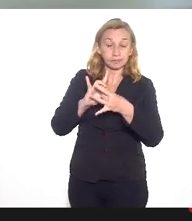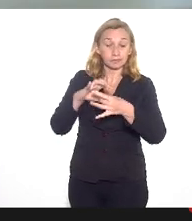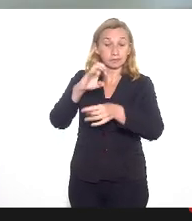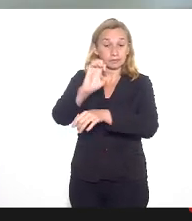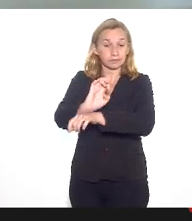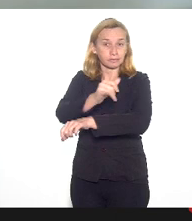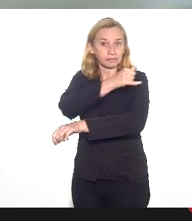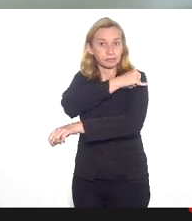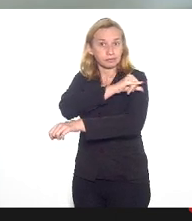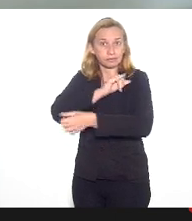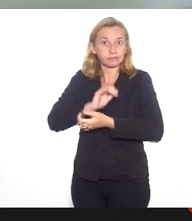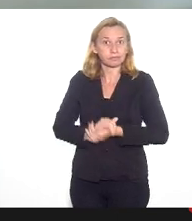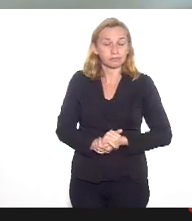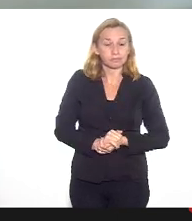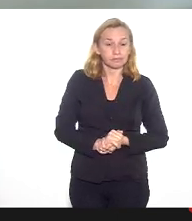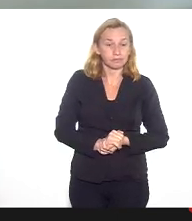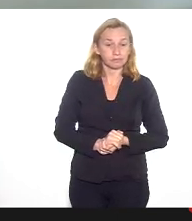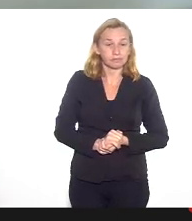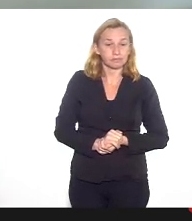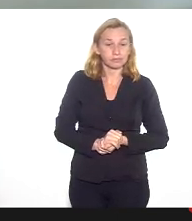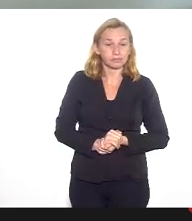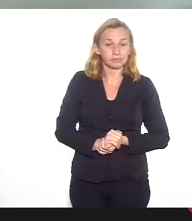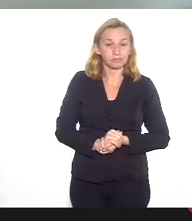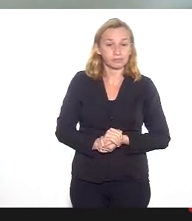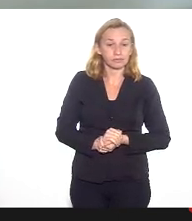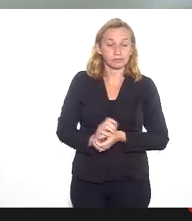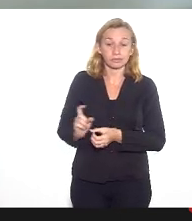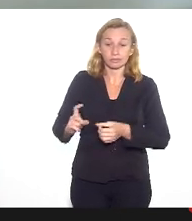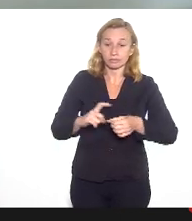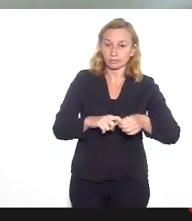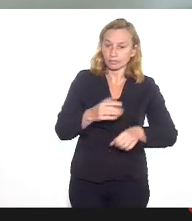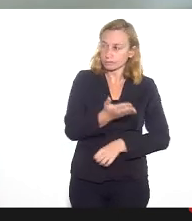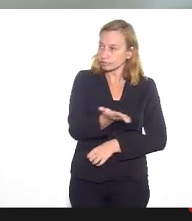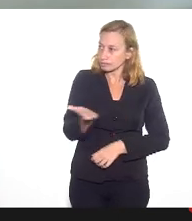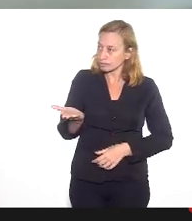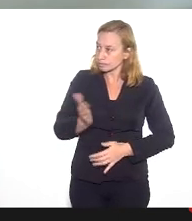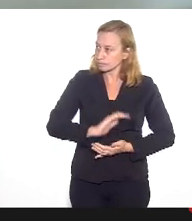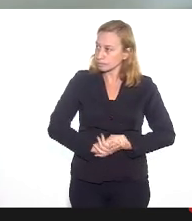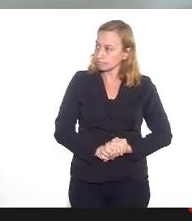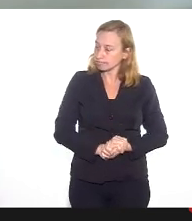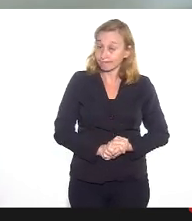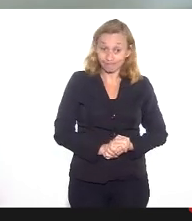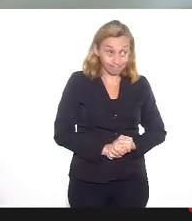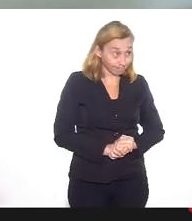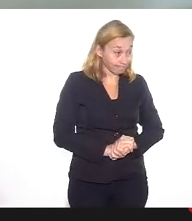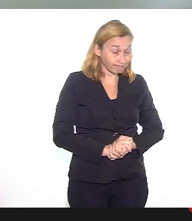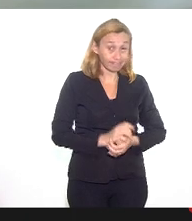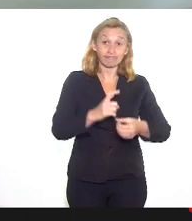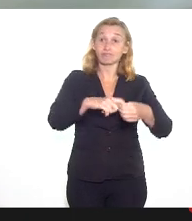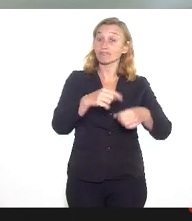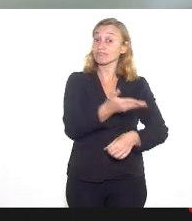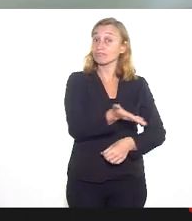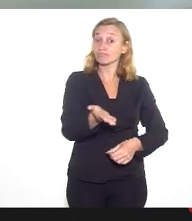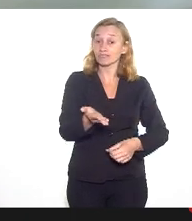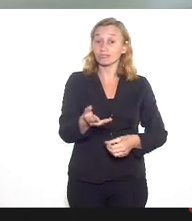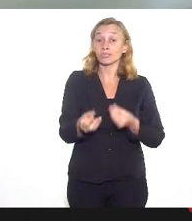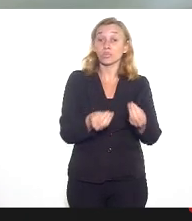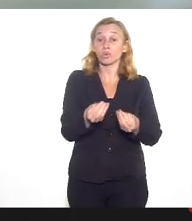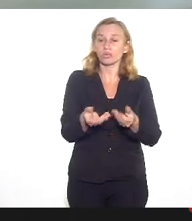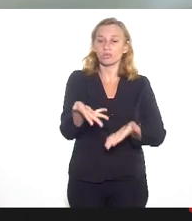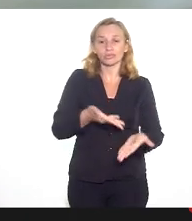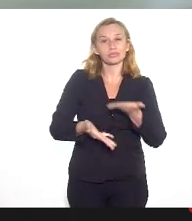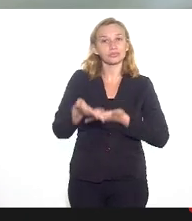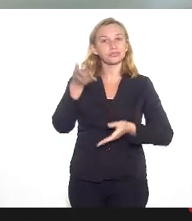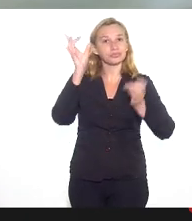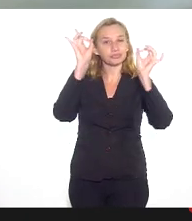Rio de Janeiro são sócios dos senhores. Né? E sócios como? Na participação